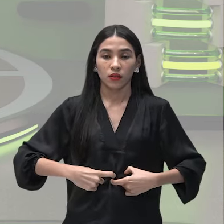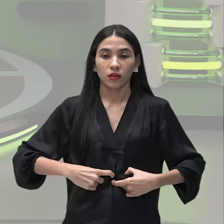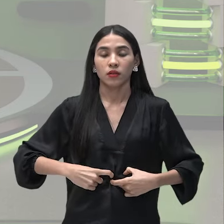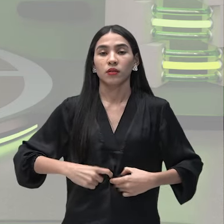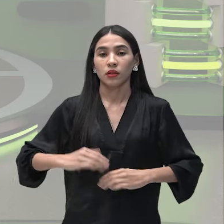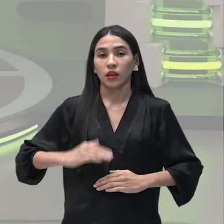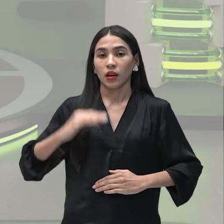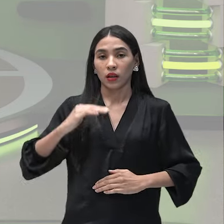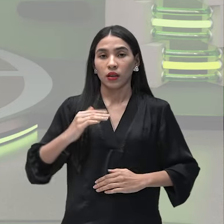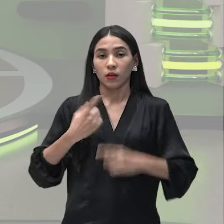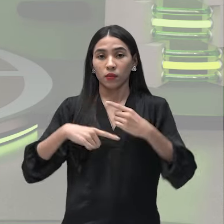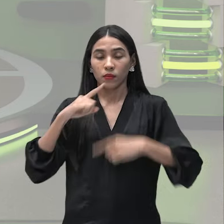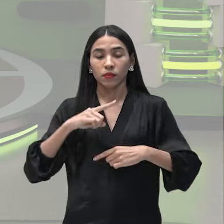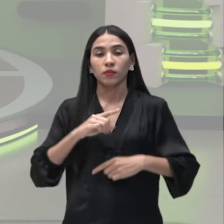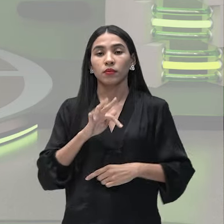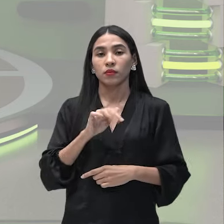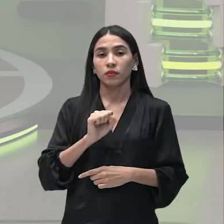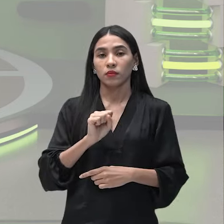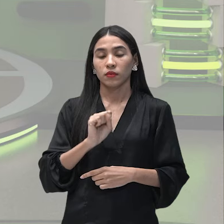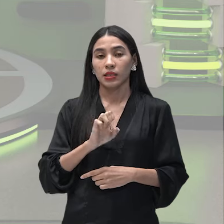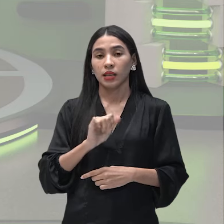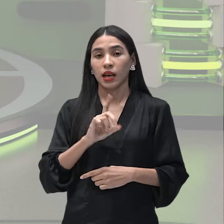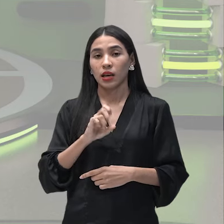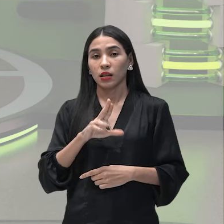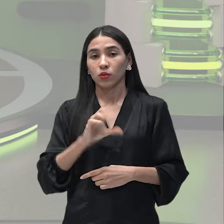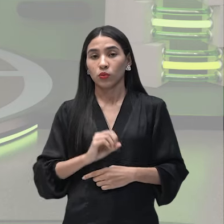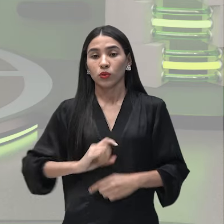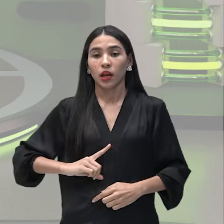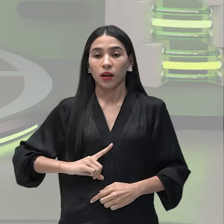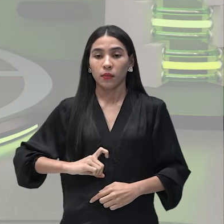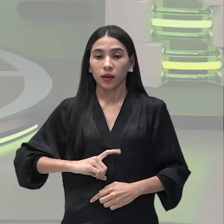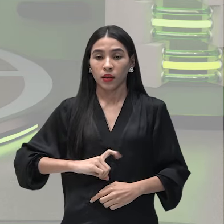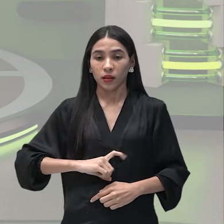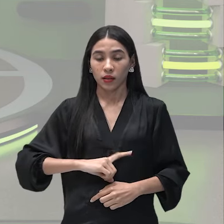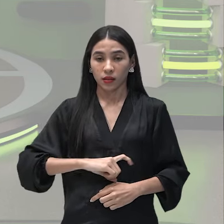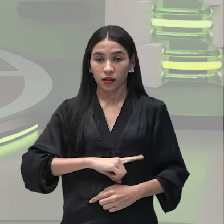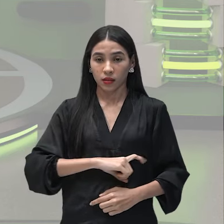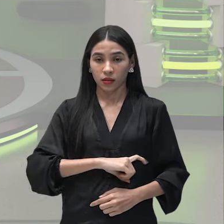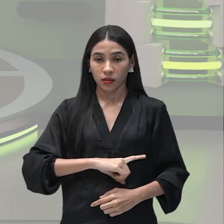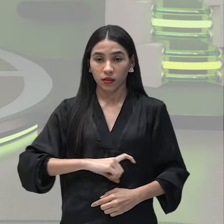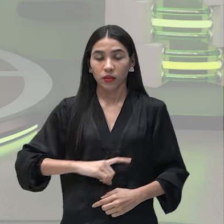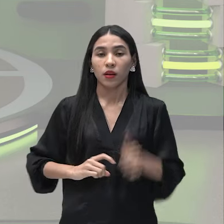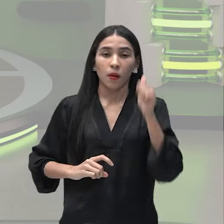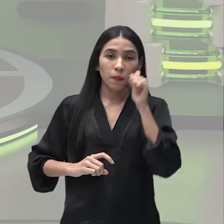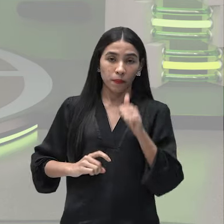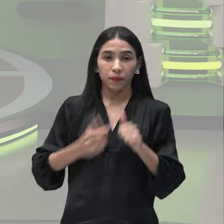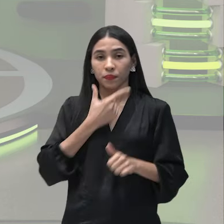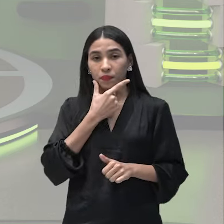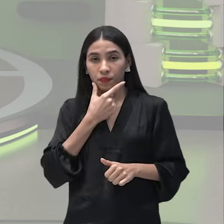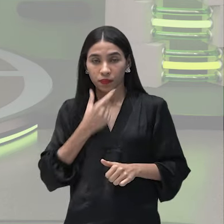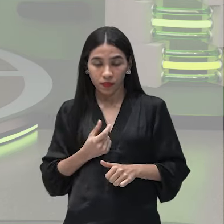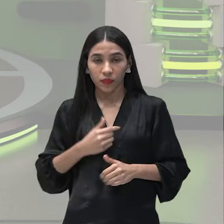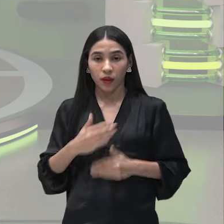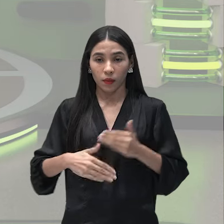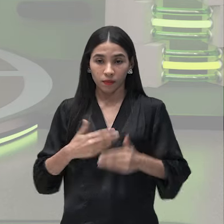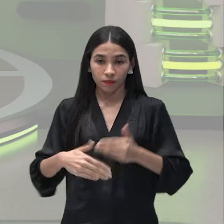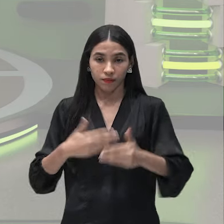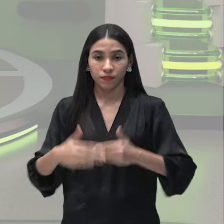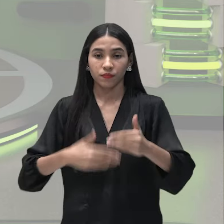adulta. Na fase adulta, o que ela vai fazer? Vai se reproduzir. Vai ter o macho, vai ter a fêmea, eles vão se reproduzir.